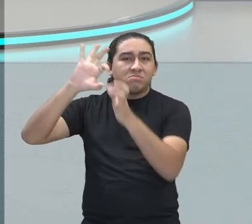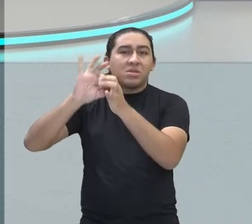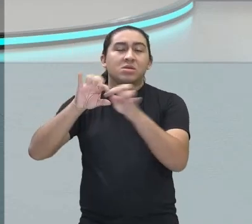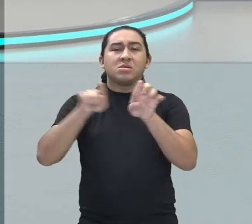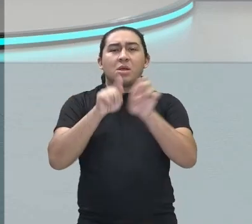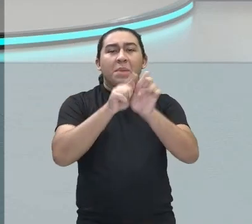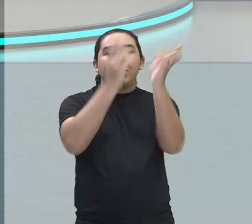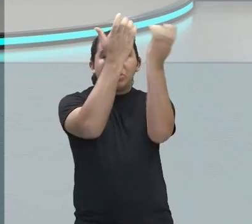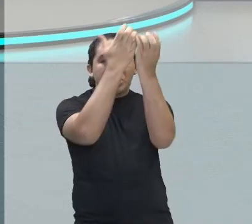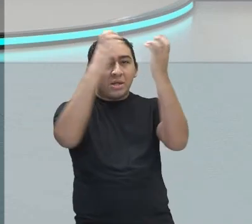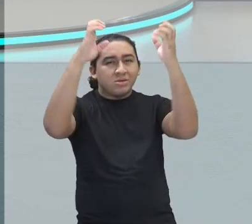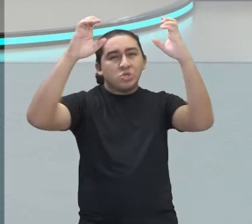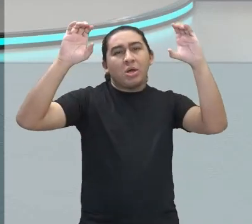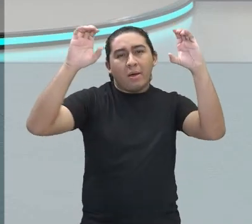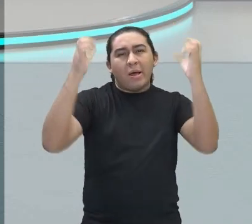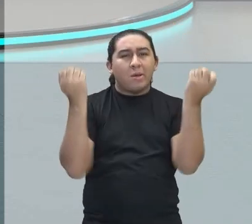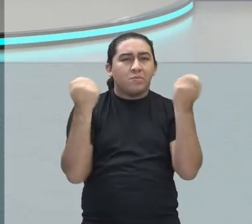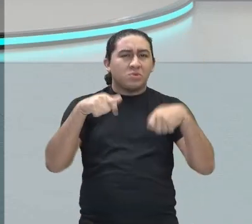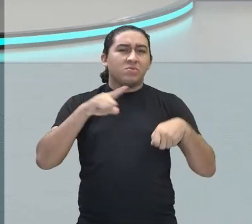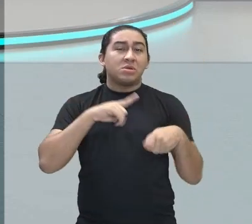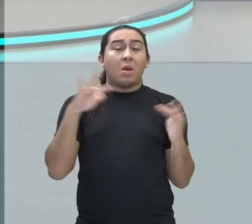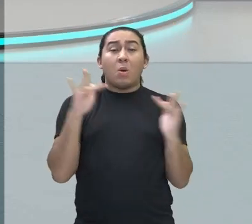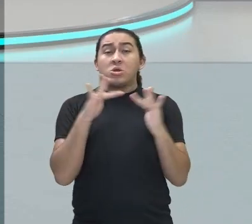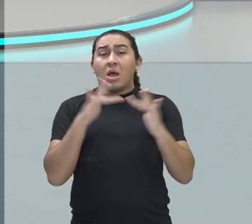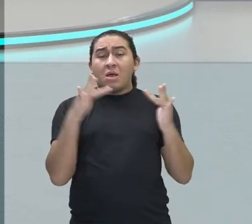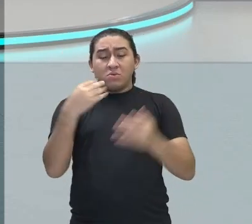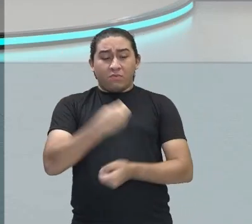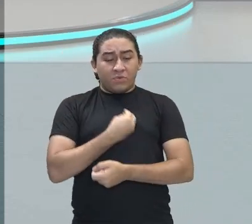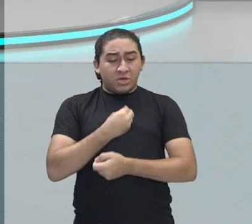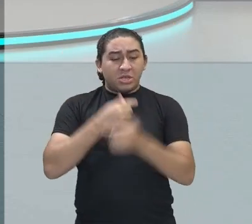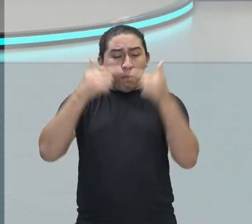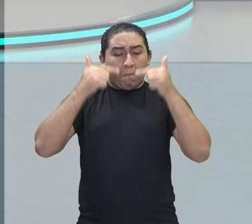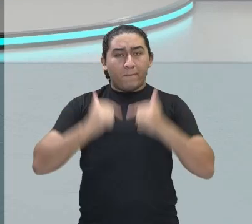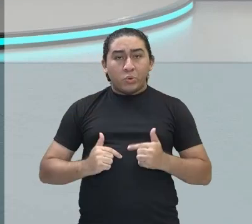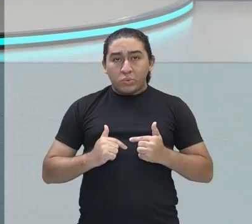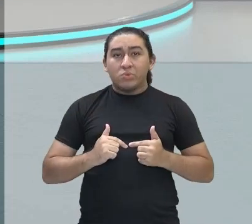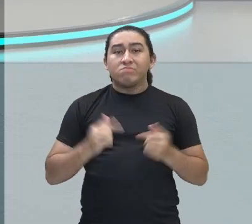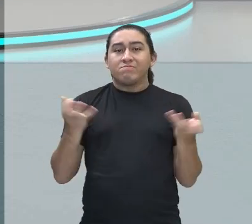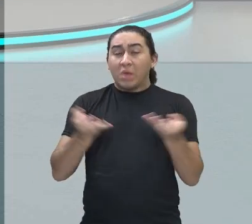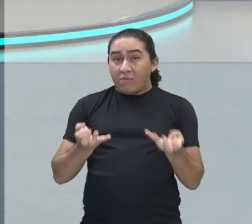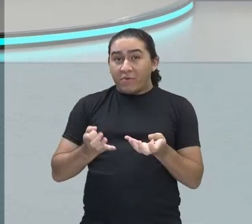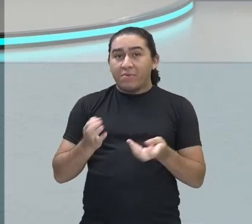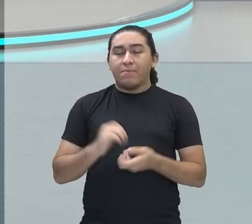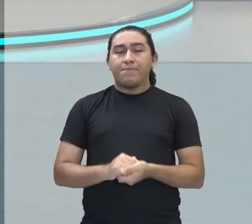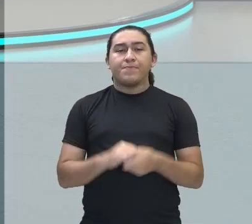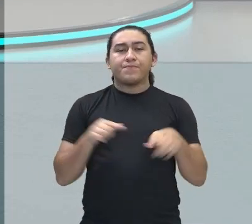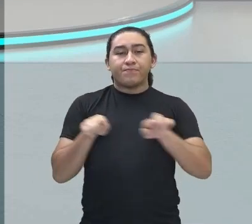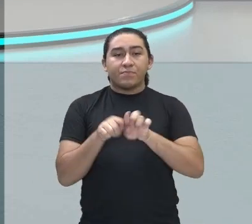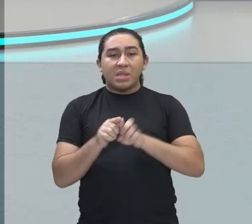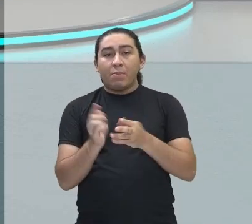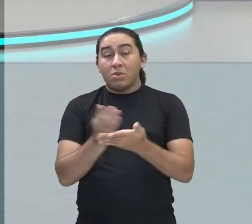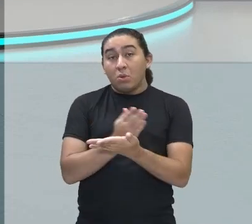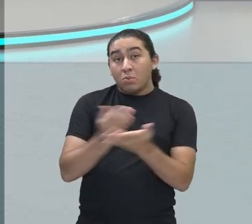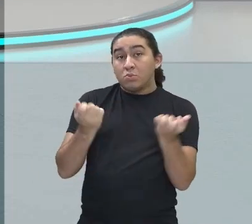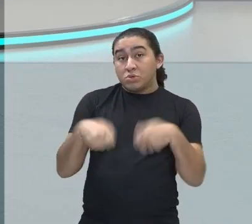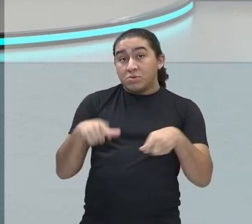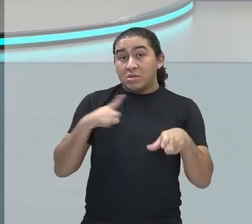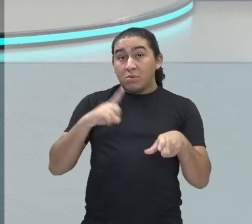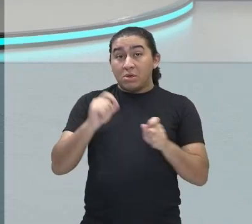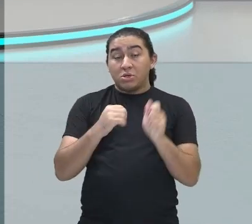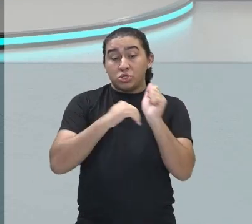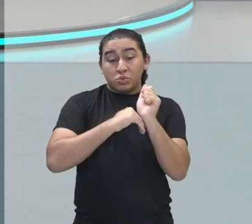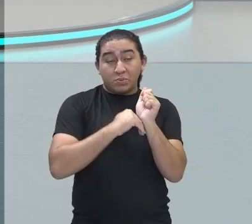algo celestial, algo muito profundo, muito puro, muito perfeito, né? E às vezes sombrias,